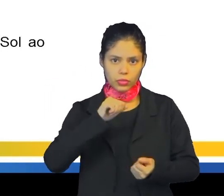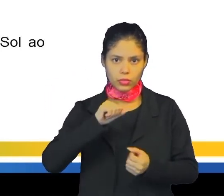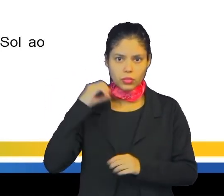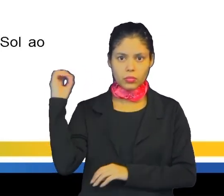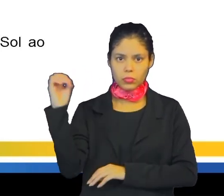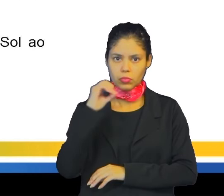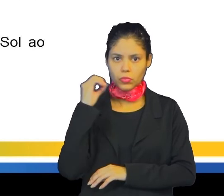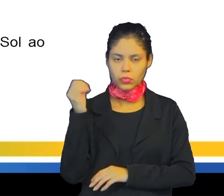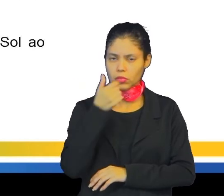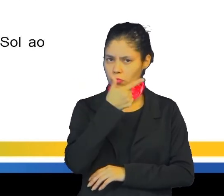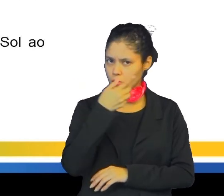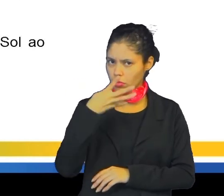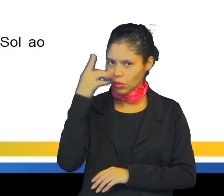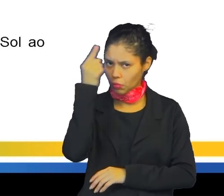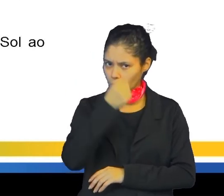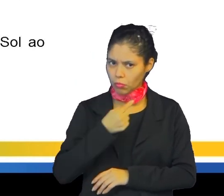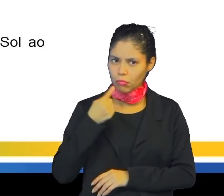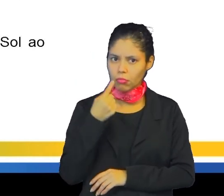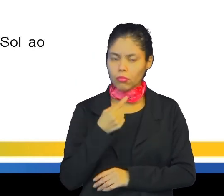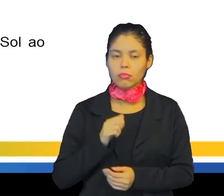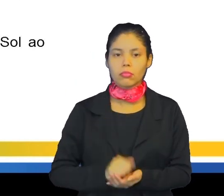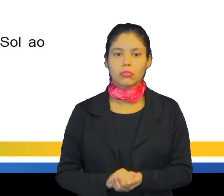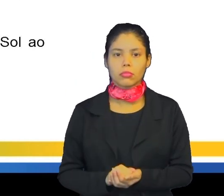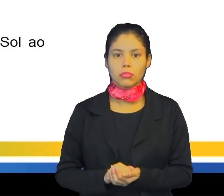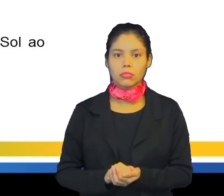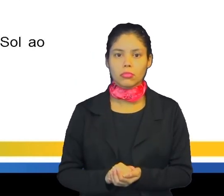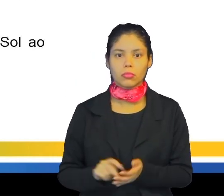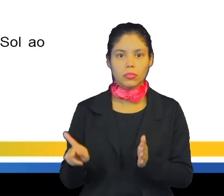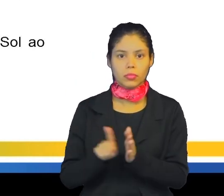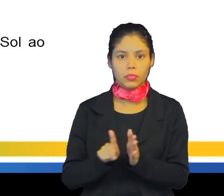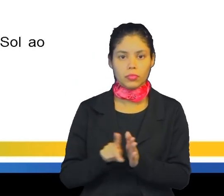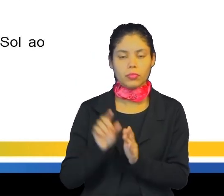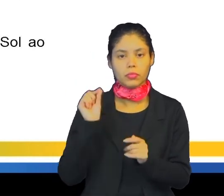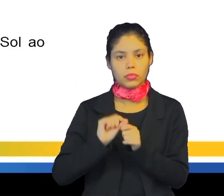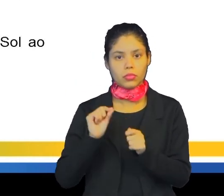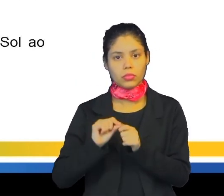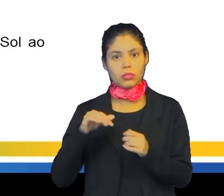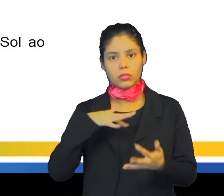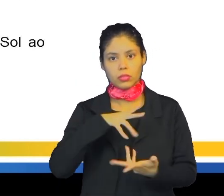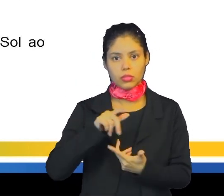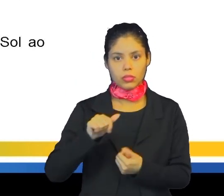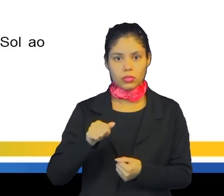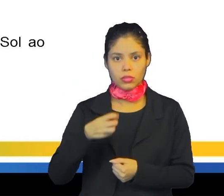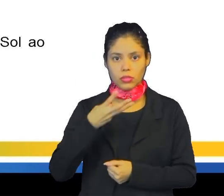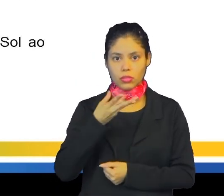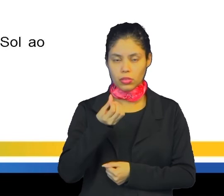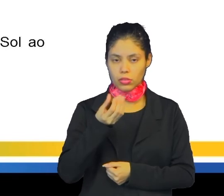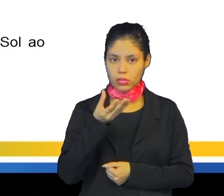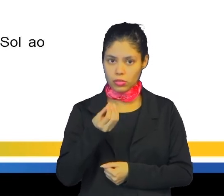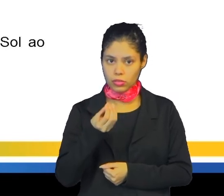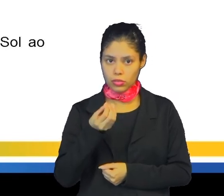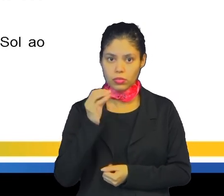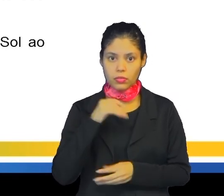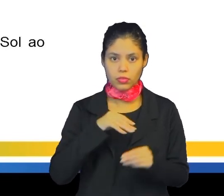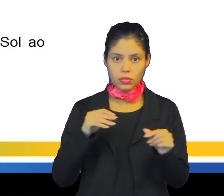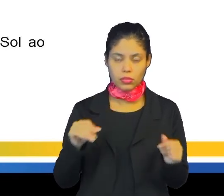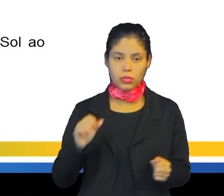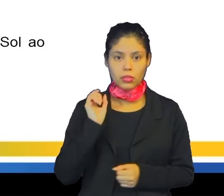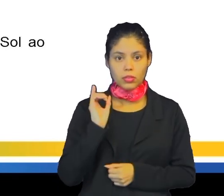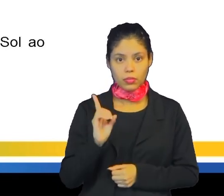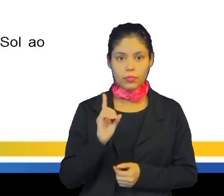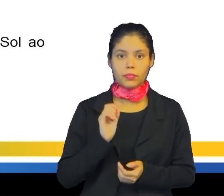Terra ao redor de si mesmo ao longo de 24 horas cê trajetória que a Terra faz ao redor do sol durante 3 60 dias terrestres